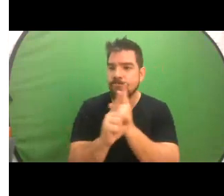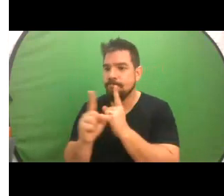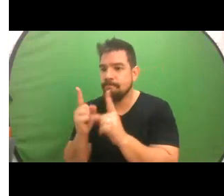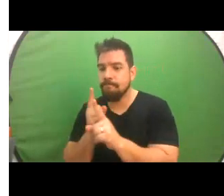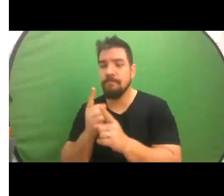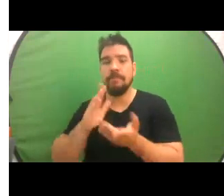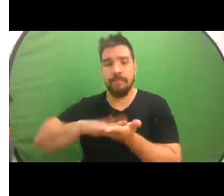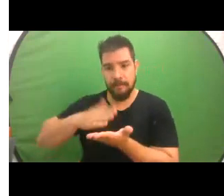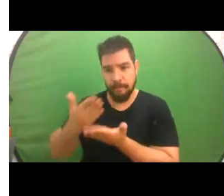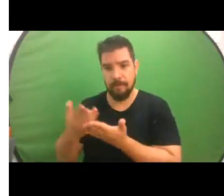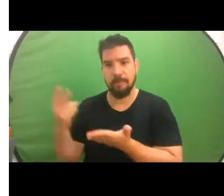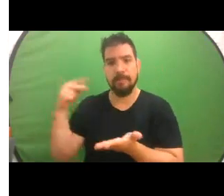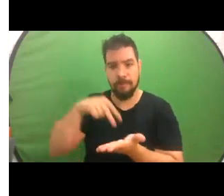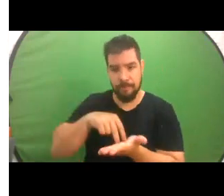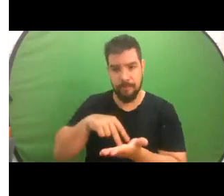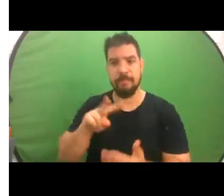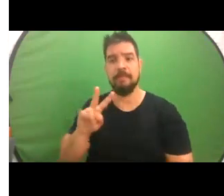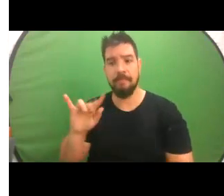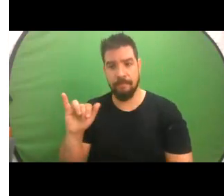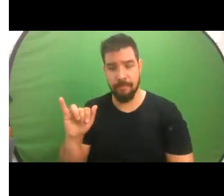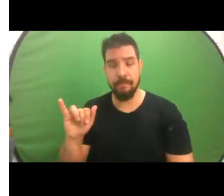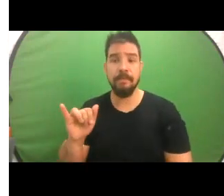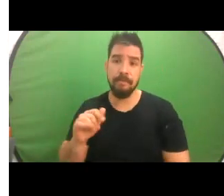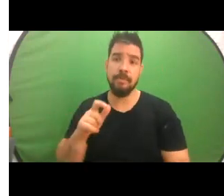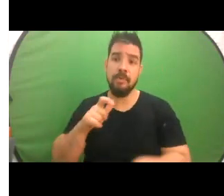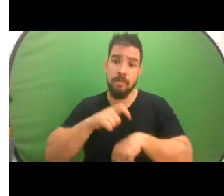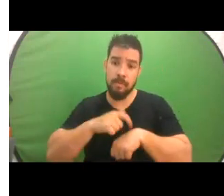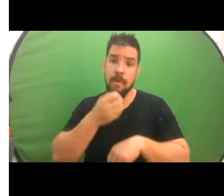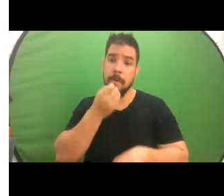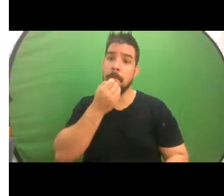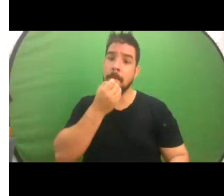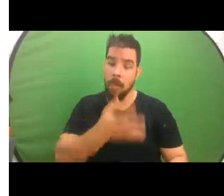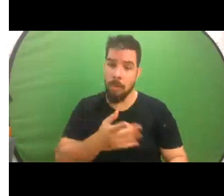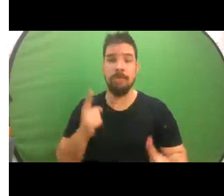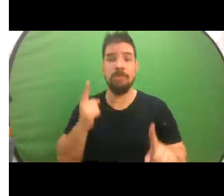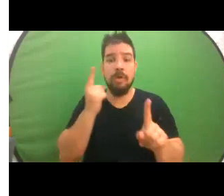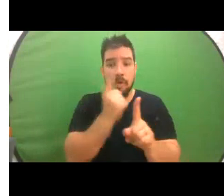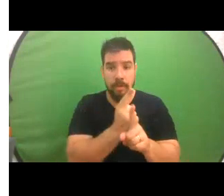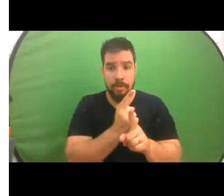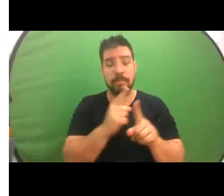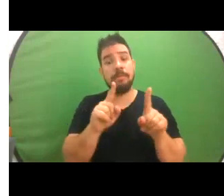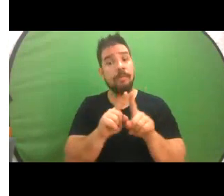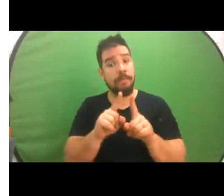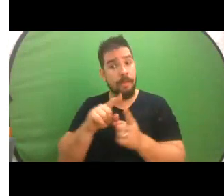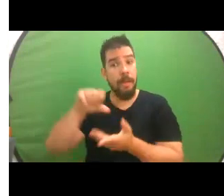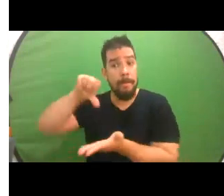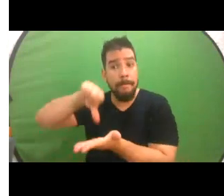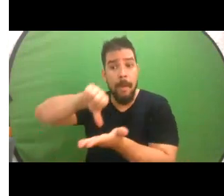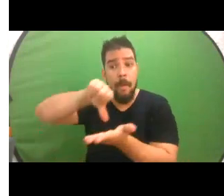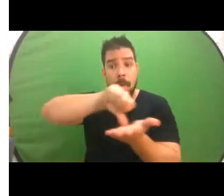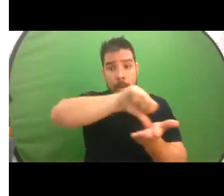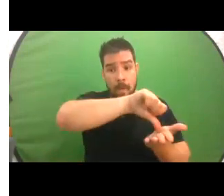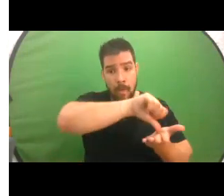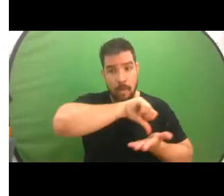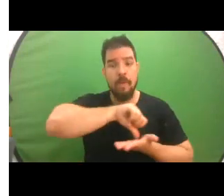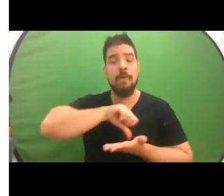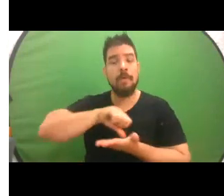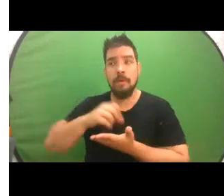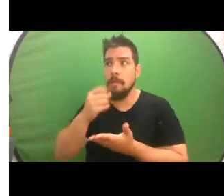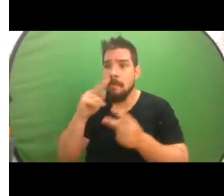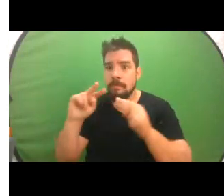estar aqui. Então, vai ser um momento bom de nos encontrarmos e nos polos também vai ser um ótimo momento para a gente se